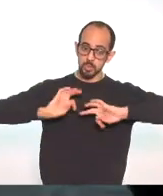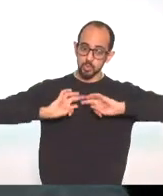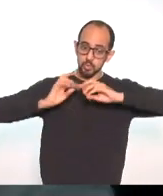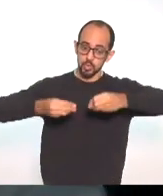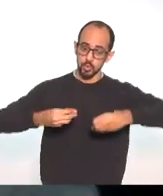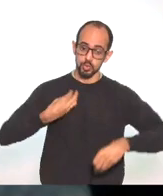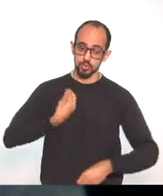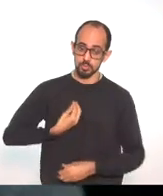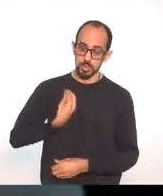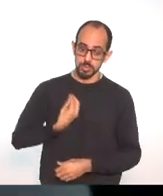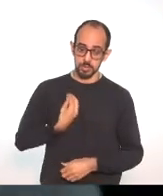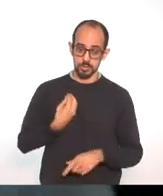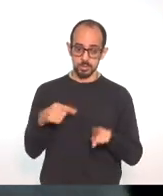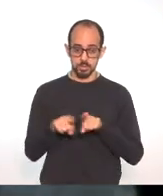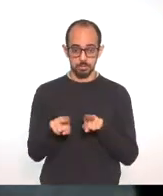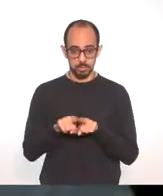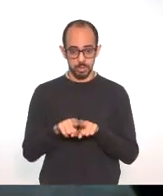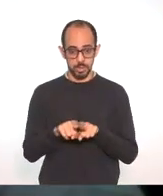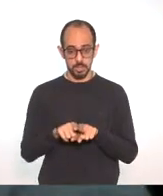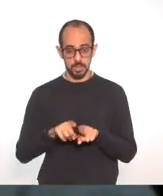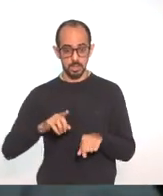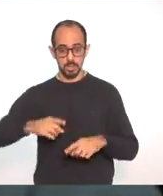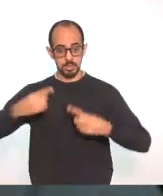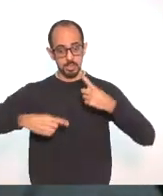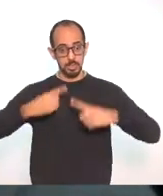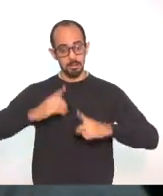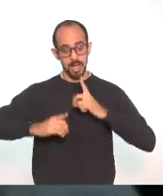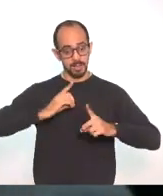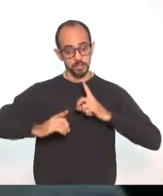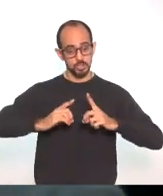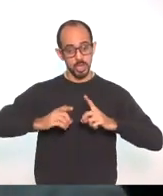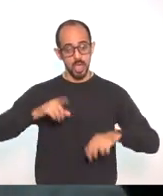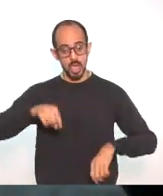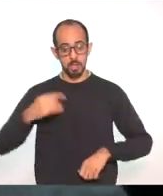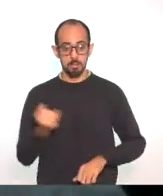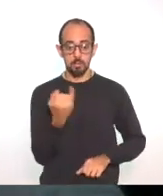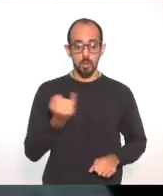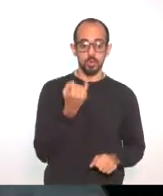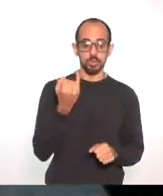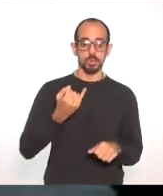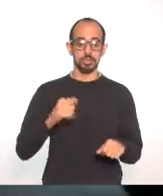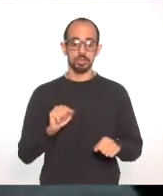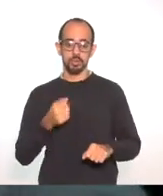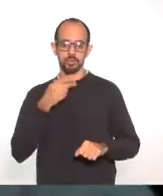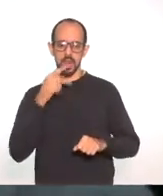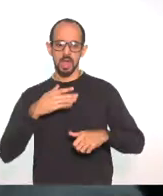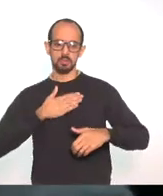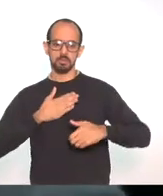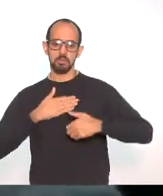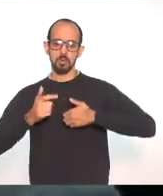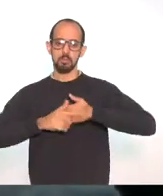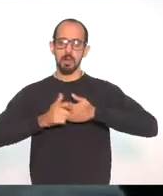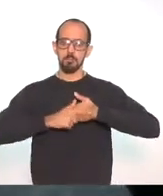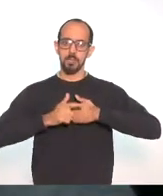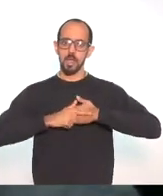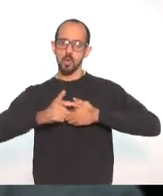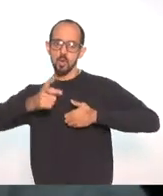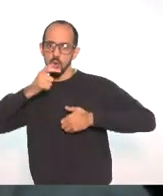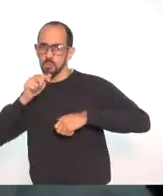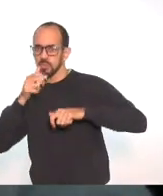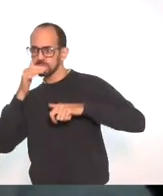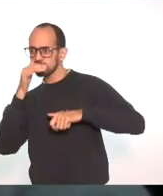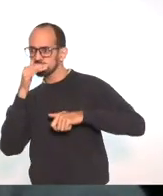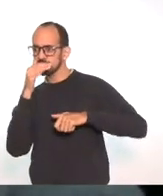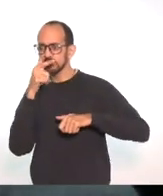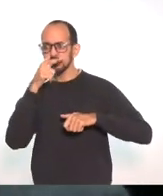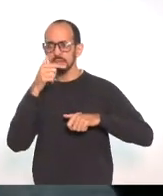audiência dizer que esse debate é fundamental E aí falar um pouco sobre o meu papel aqui como observador e como